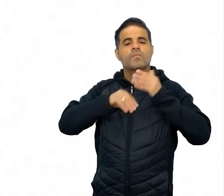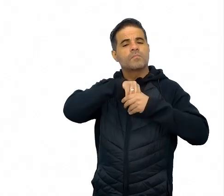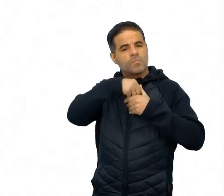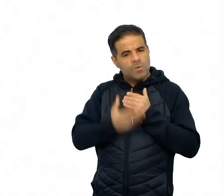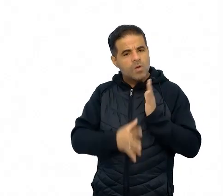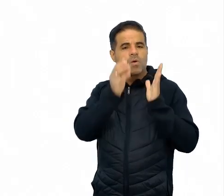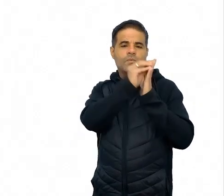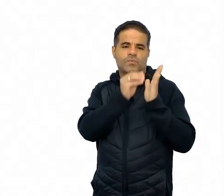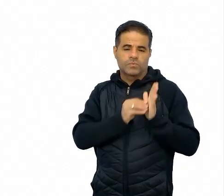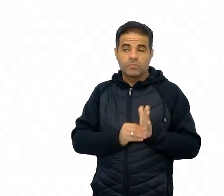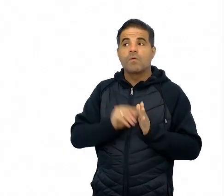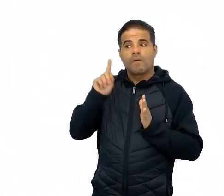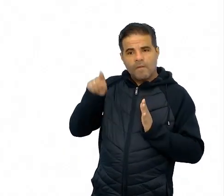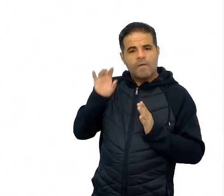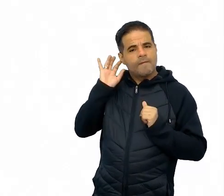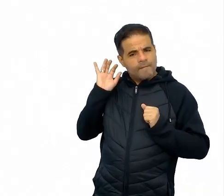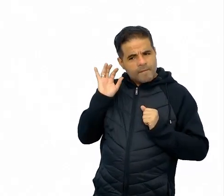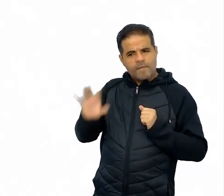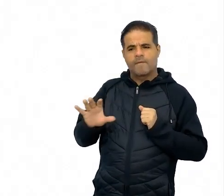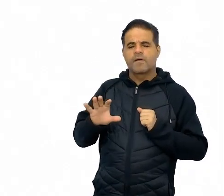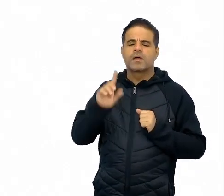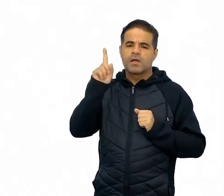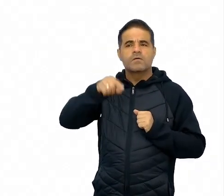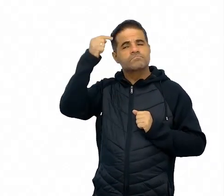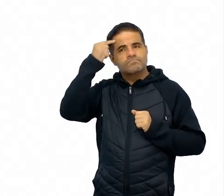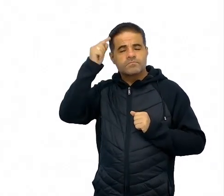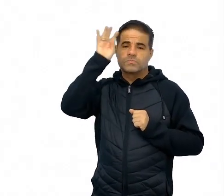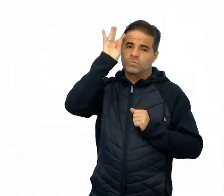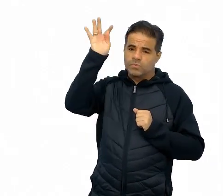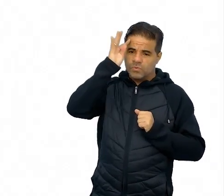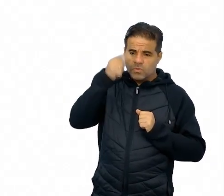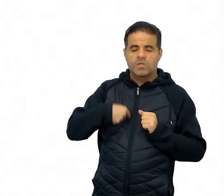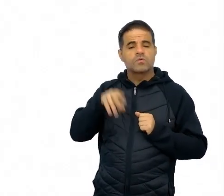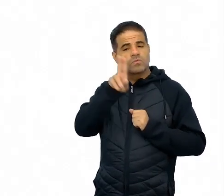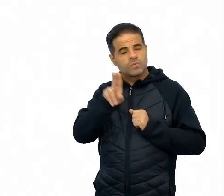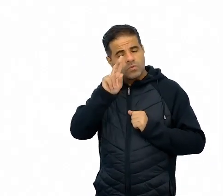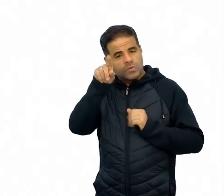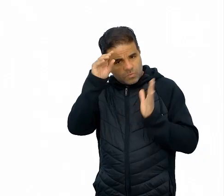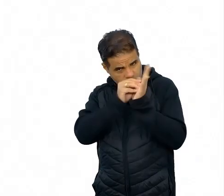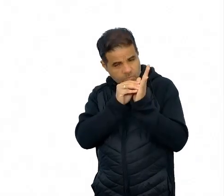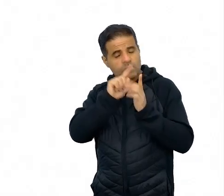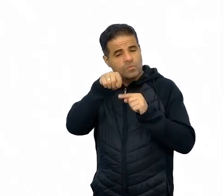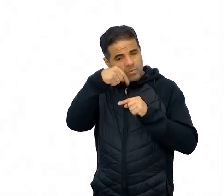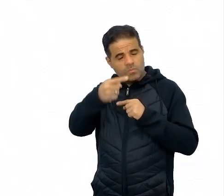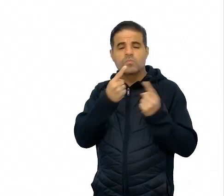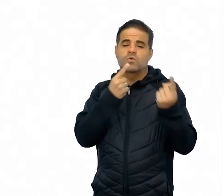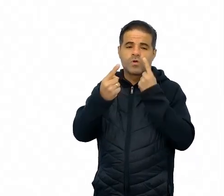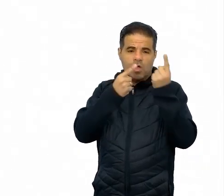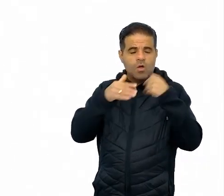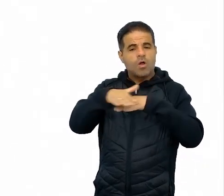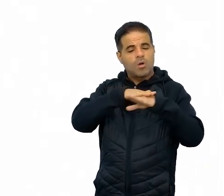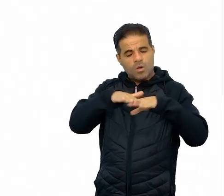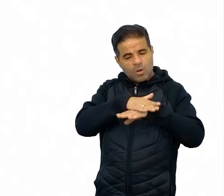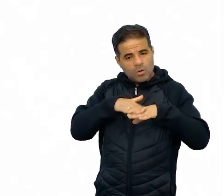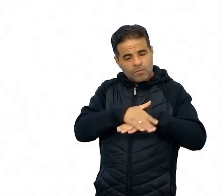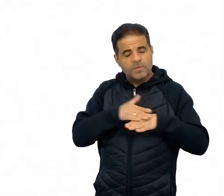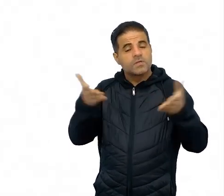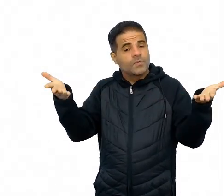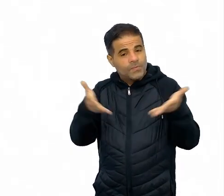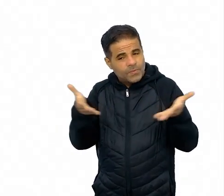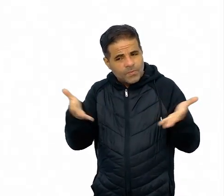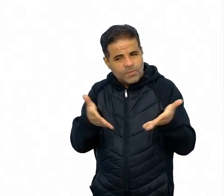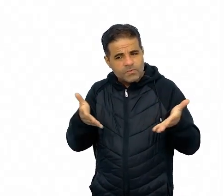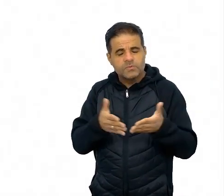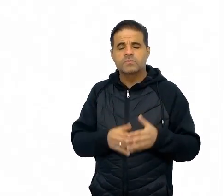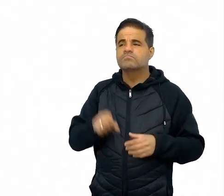conteúdo. Então, é a teoria que a gente está usando, que eu vou colocar depois, para a gente conversar um pouquinho. E hoje,